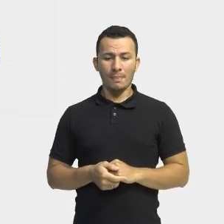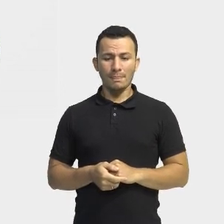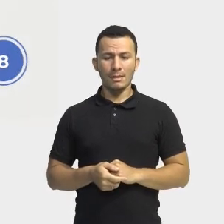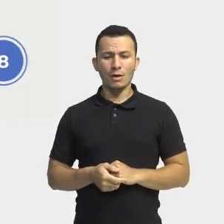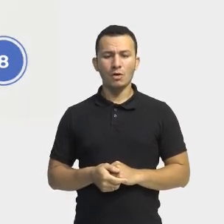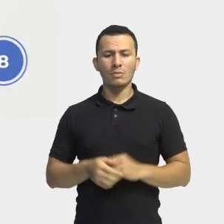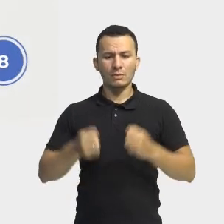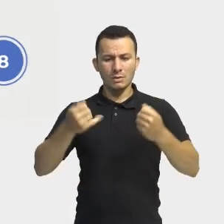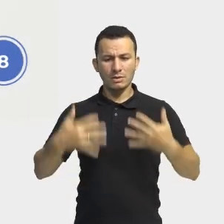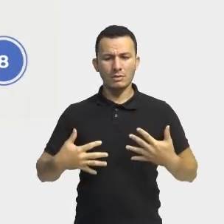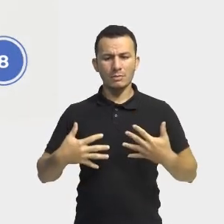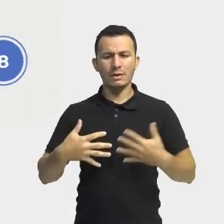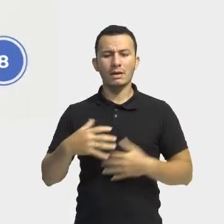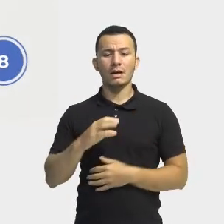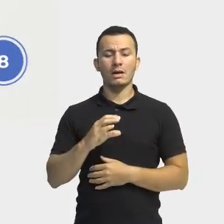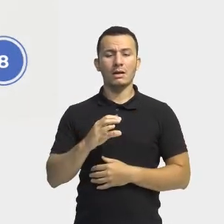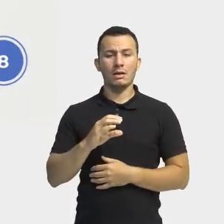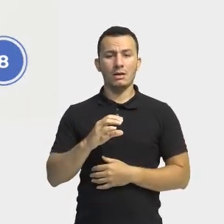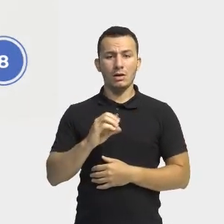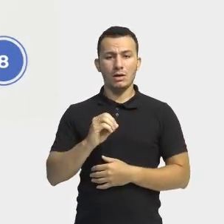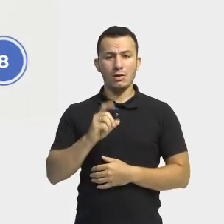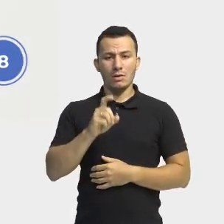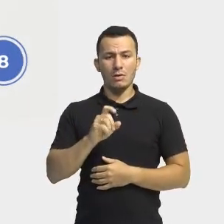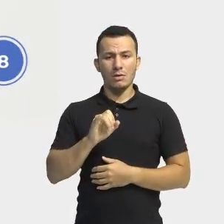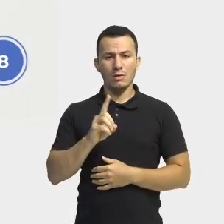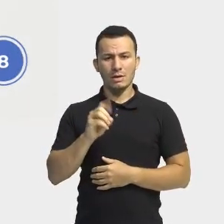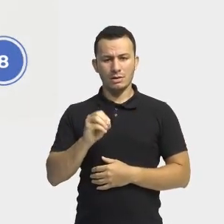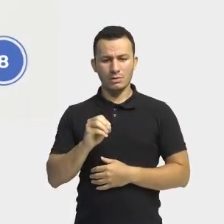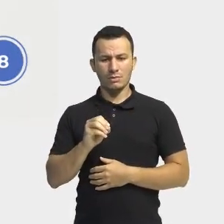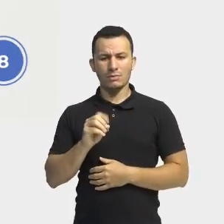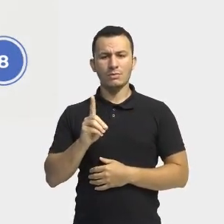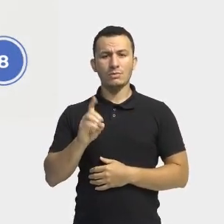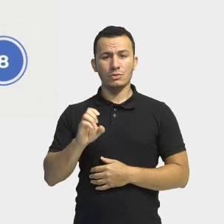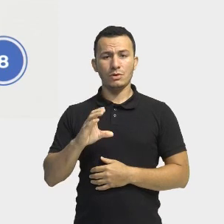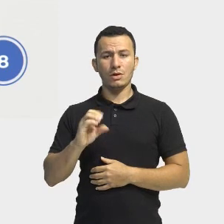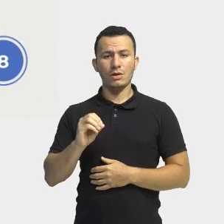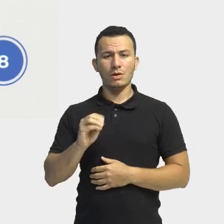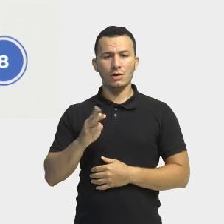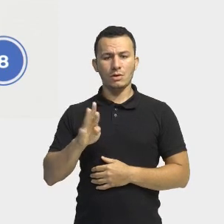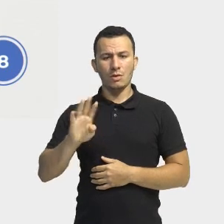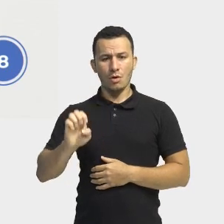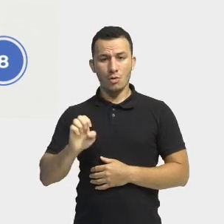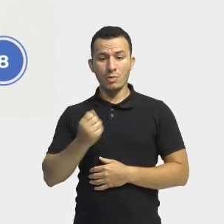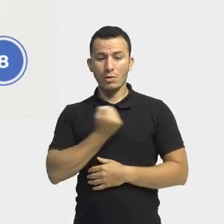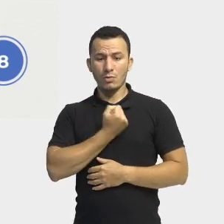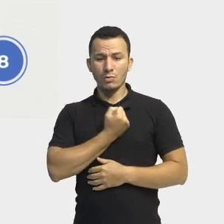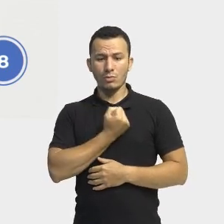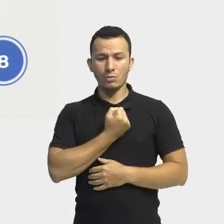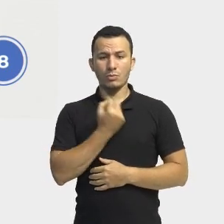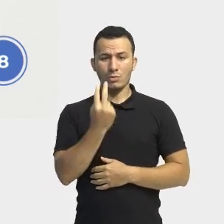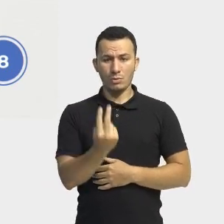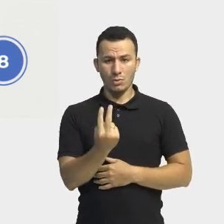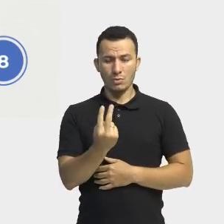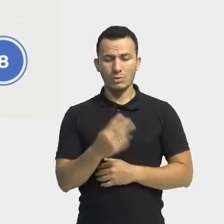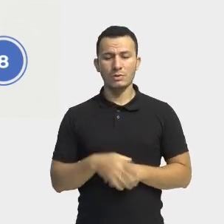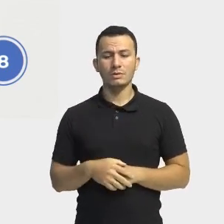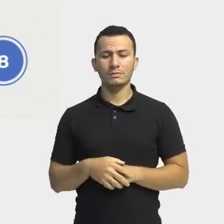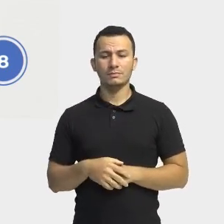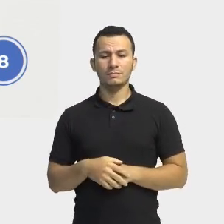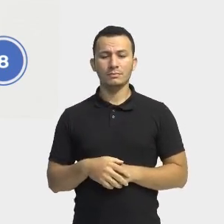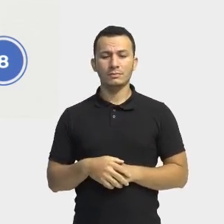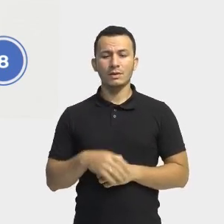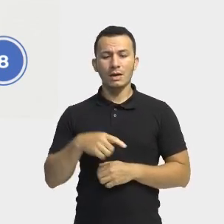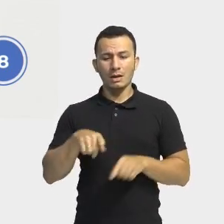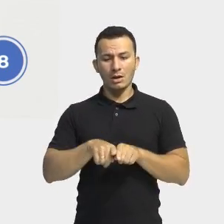cobre 2, é esse aqui. Então esse é o valor que vocês vão colocar. E quando ele fala dióxido de cobre 1, é